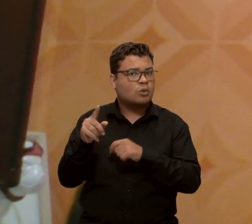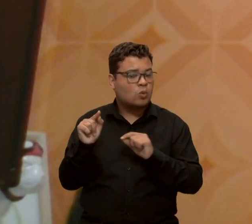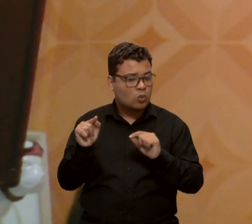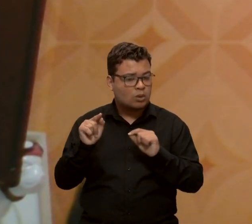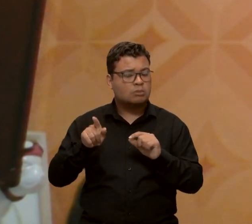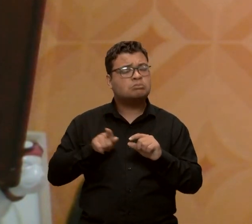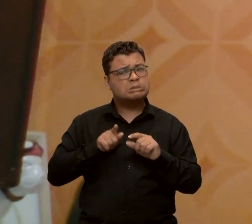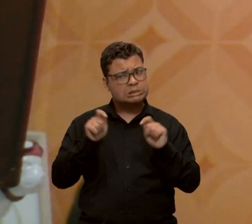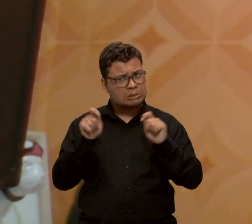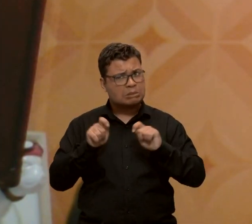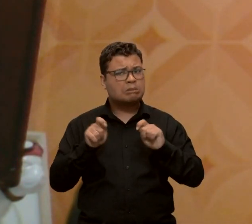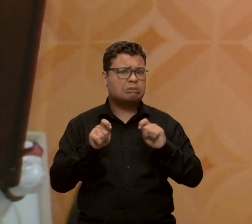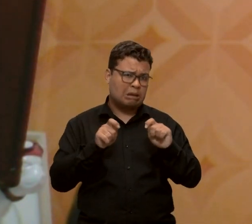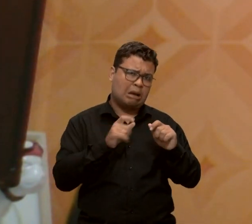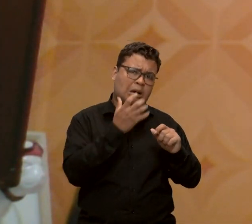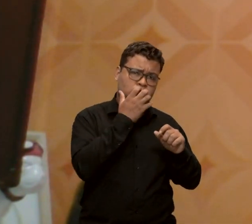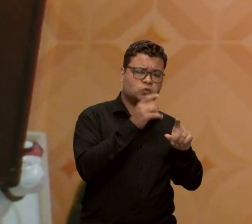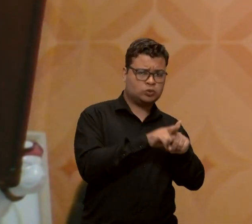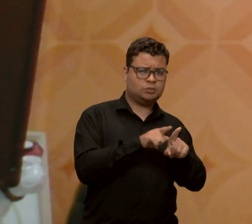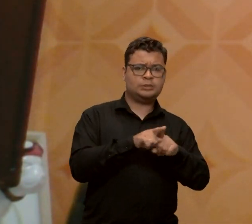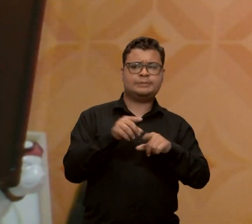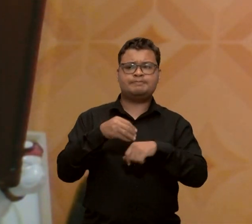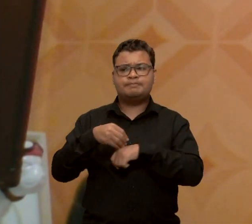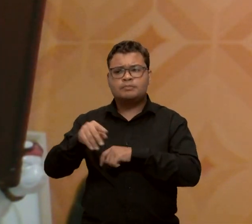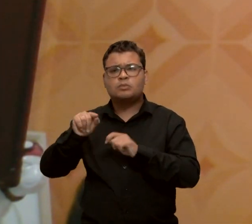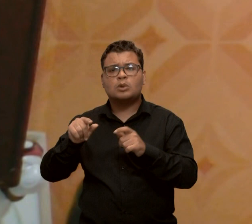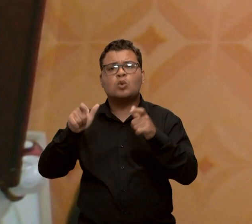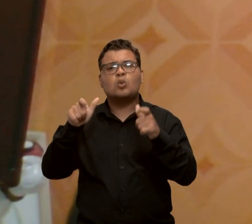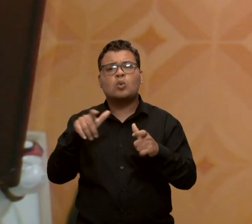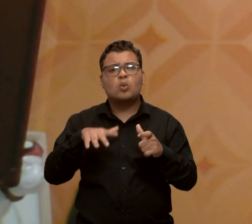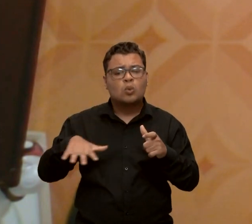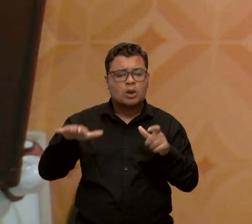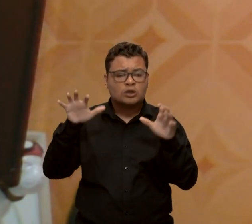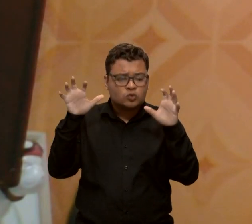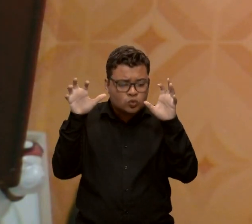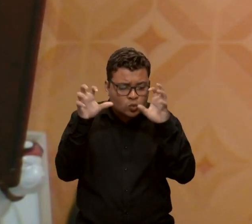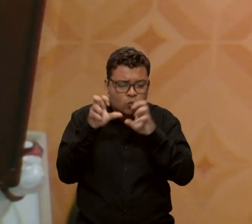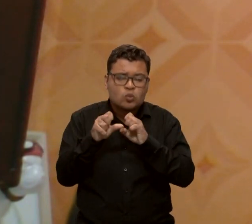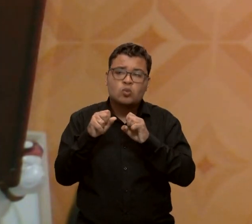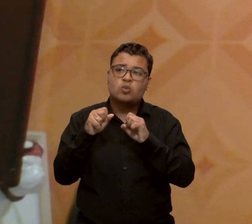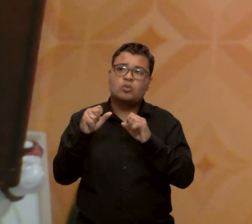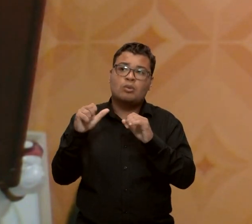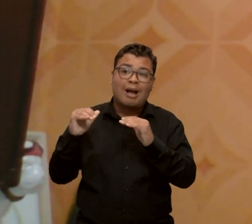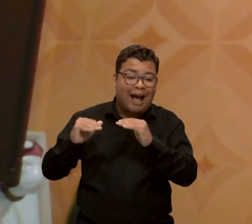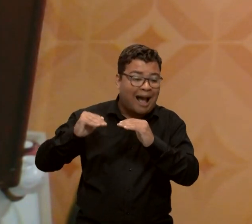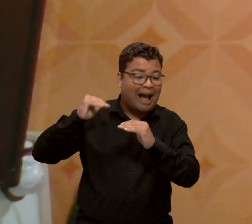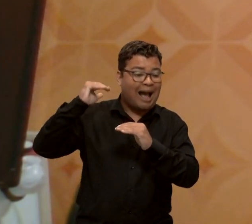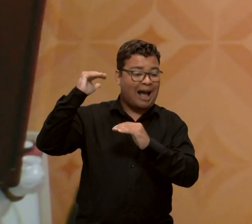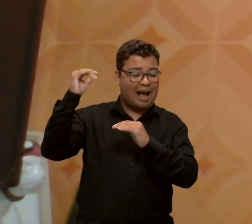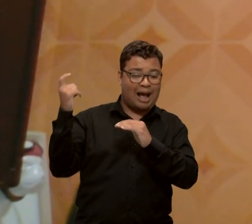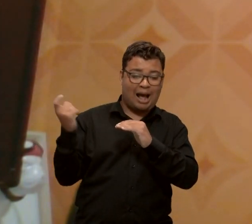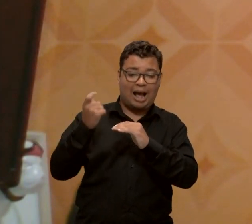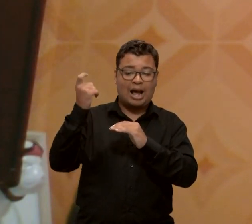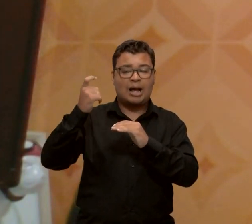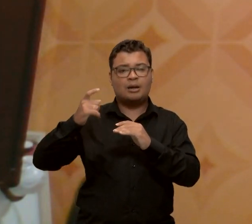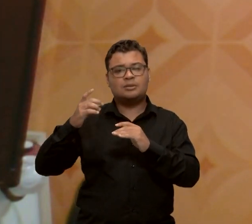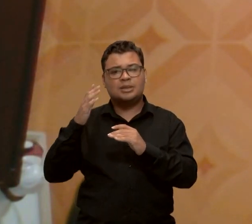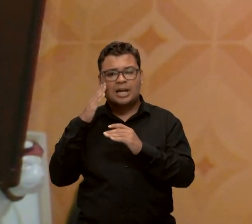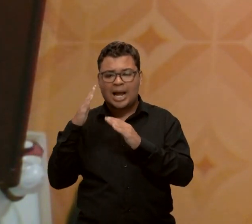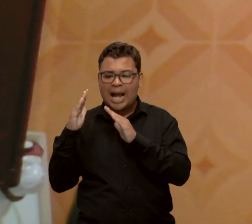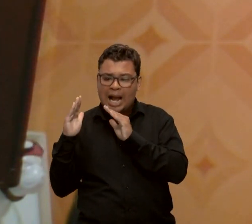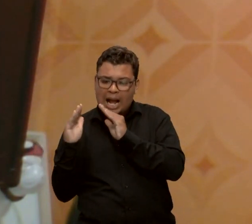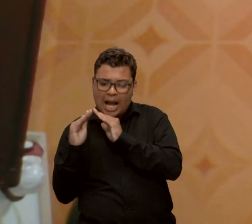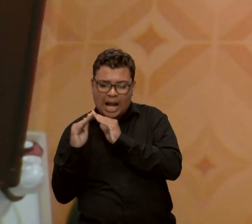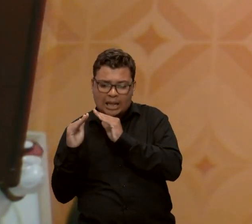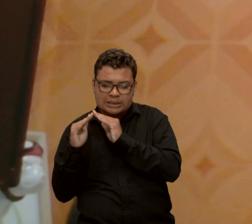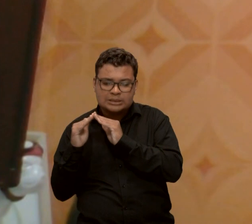vale para cães, lugares escuros, altos, né, tocas, né, casinhas, você pode